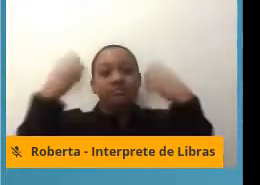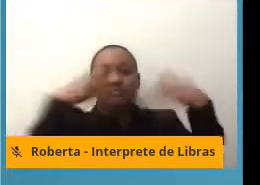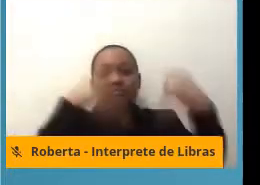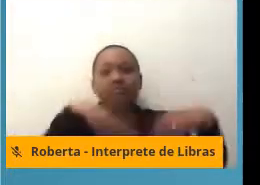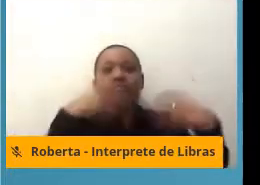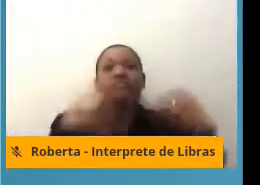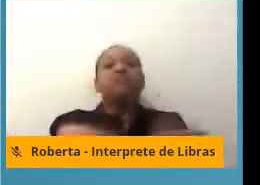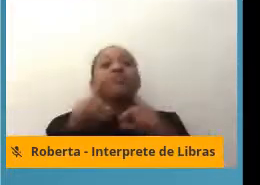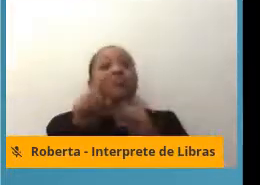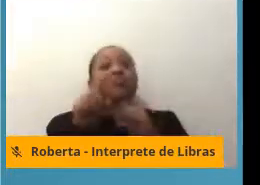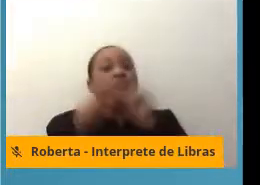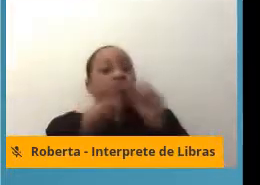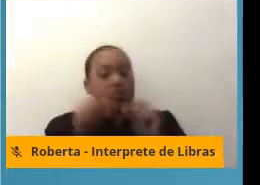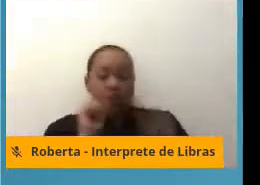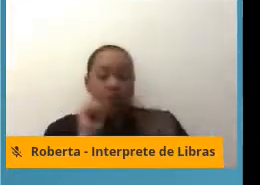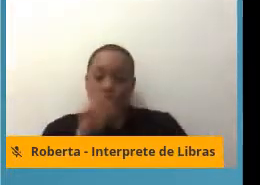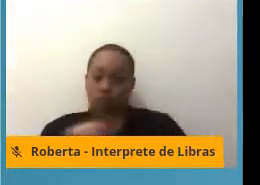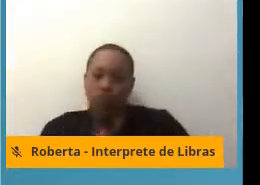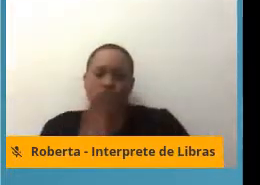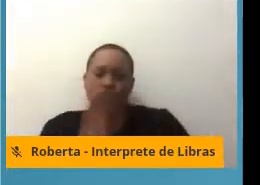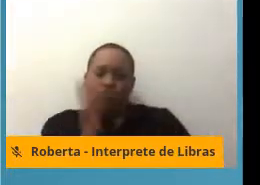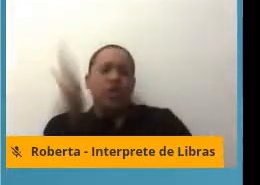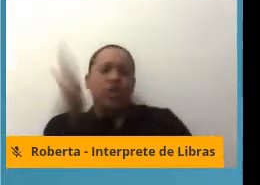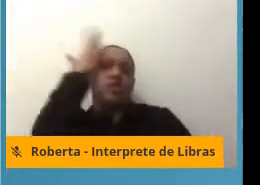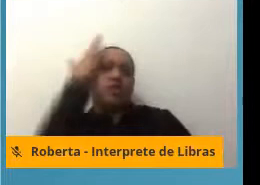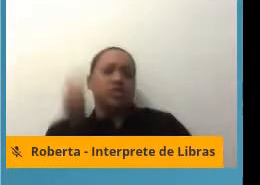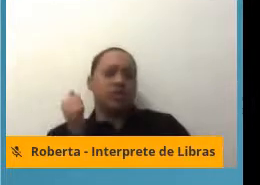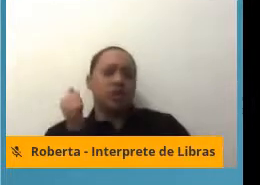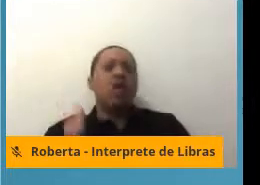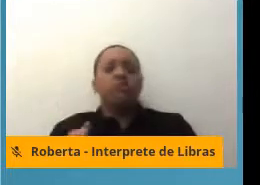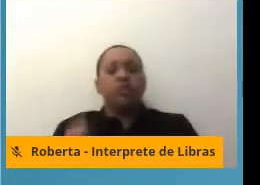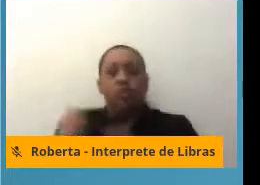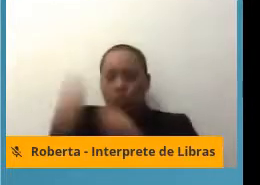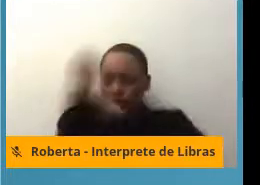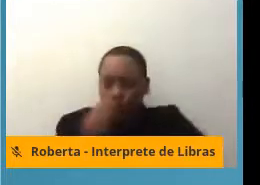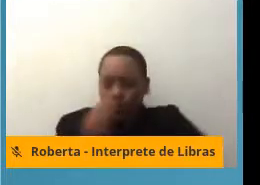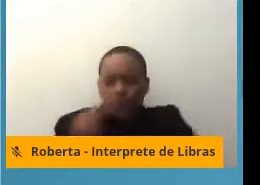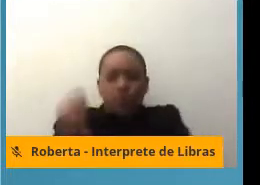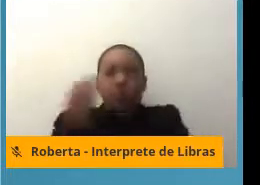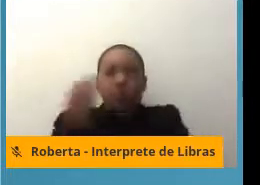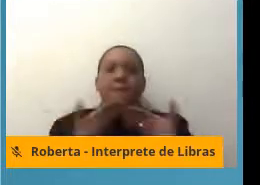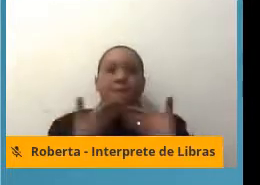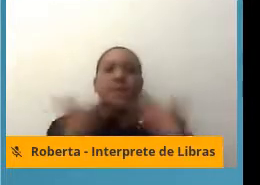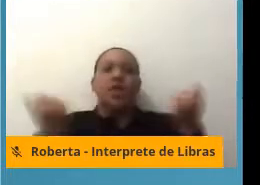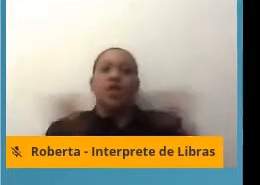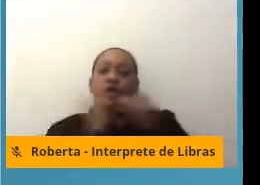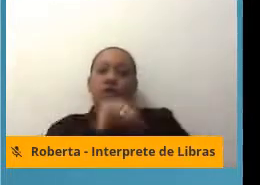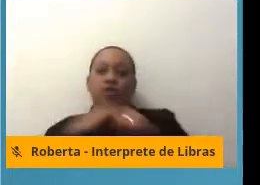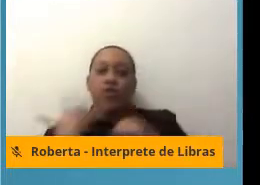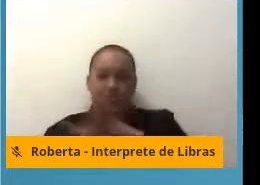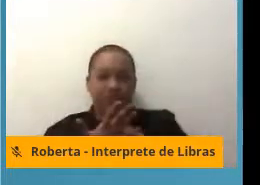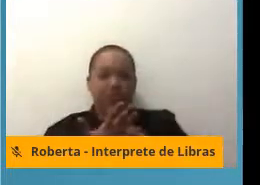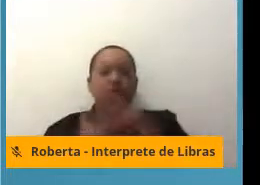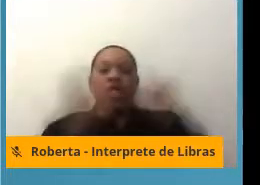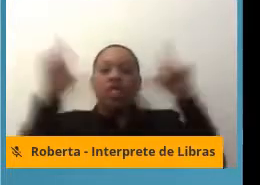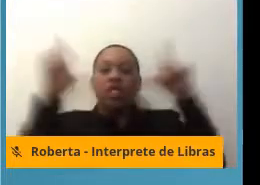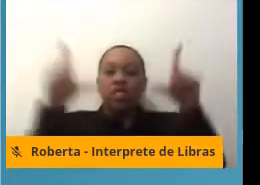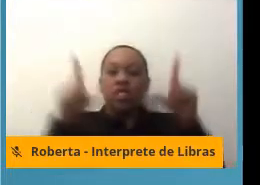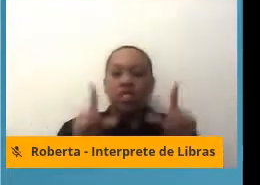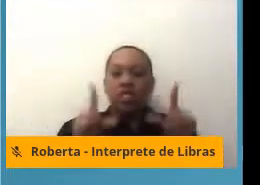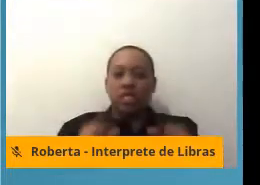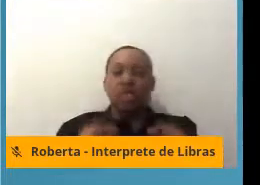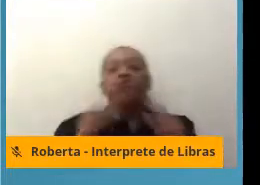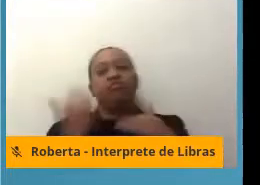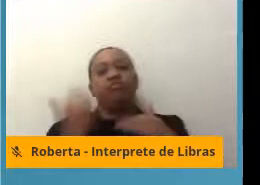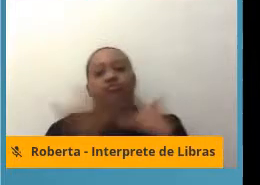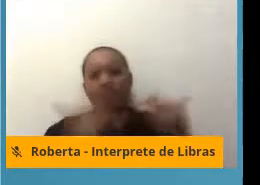Covid, né? Então a gente está fazendo um tratamento que diminui a mortalidade, e além disso, Aqui se está testando